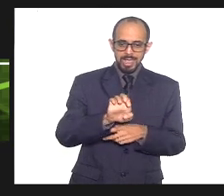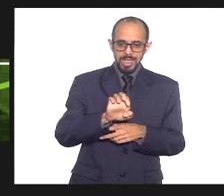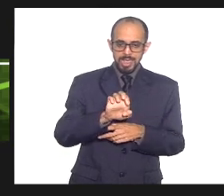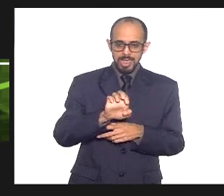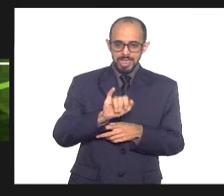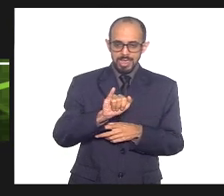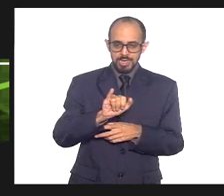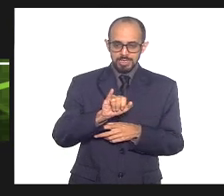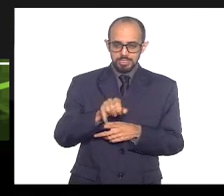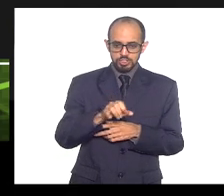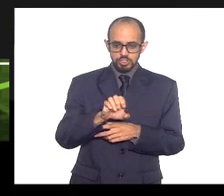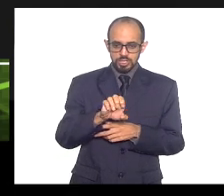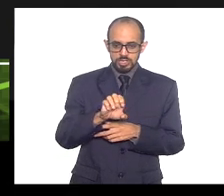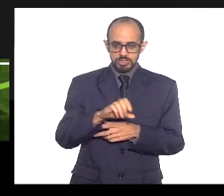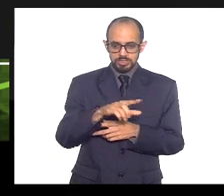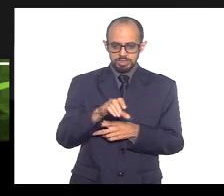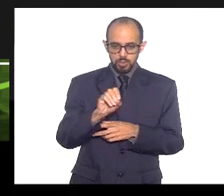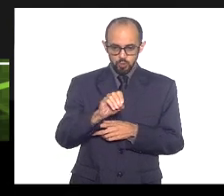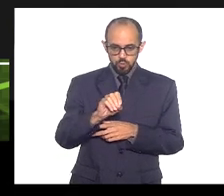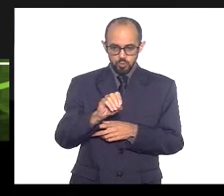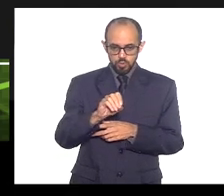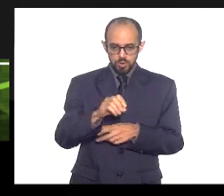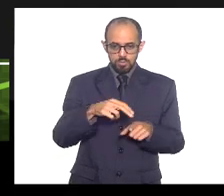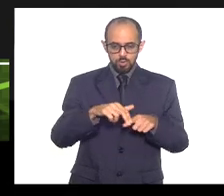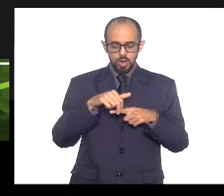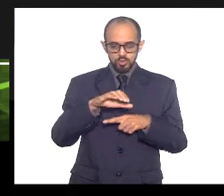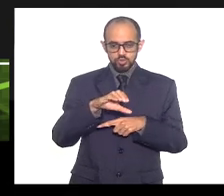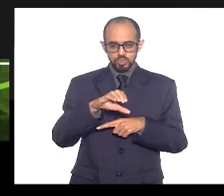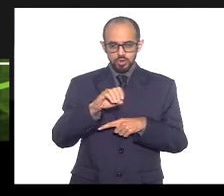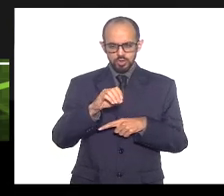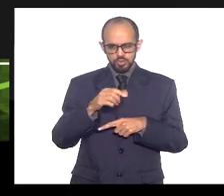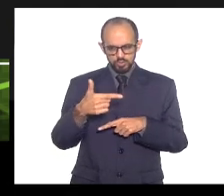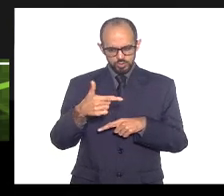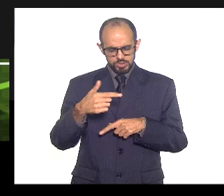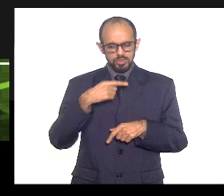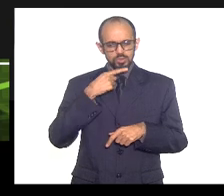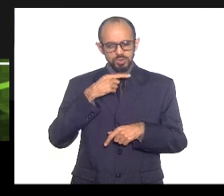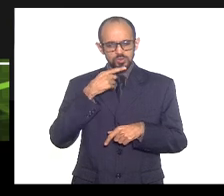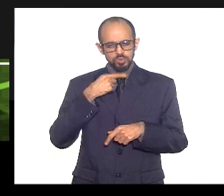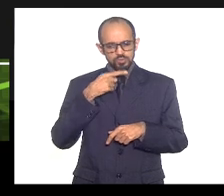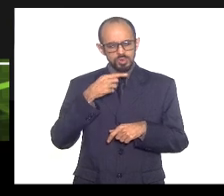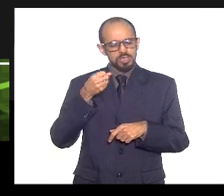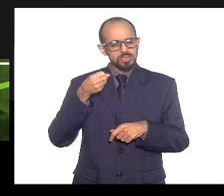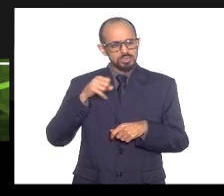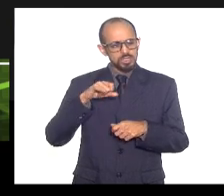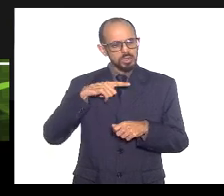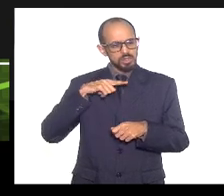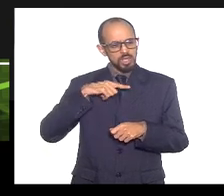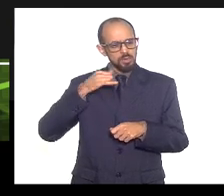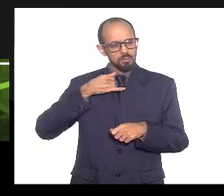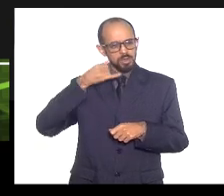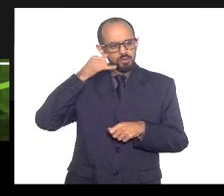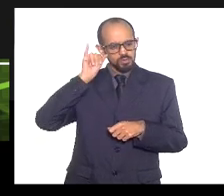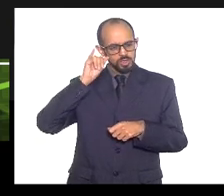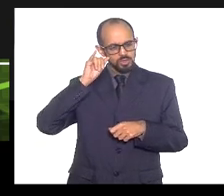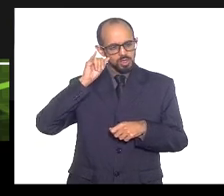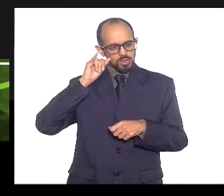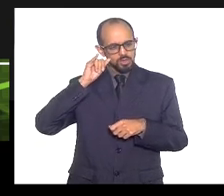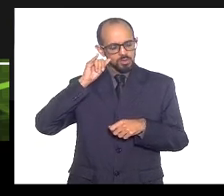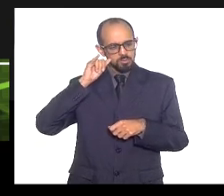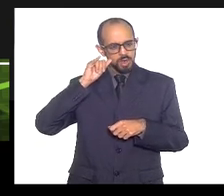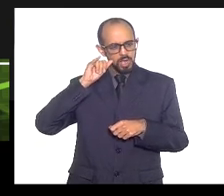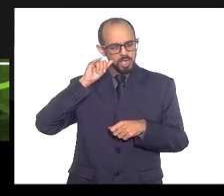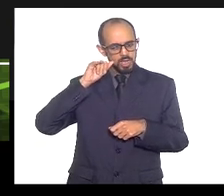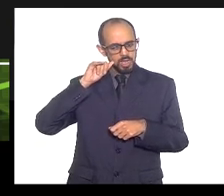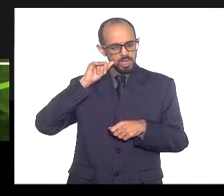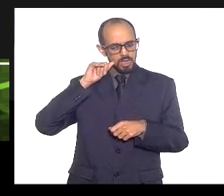pode. Será que está havendo alguma prevenção de uma depredação dessas reservas